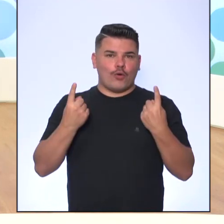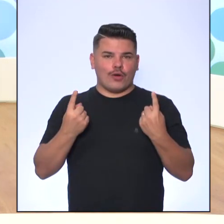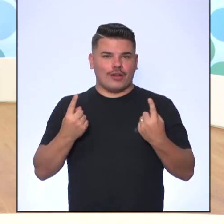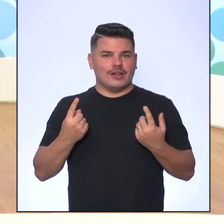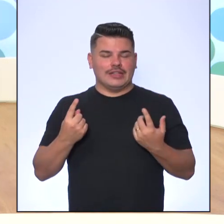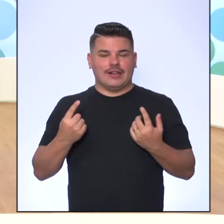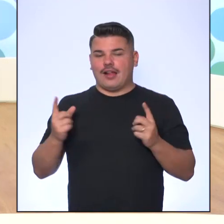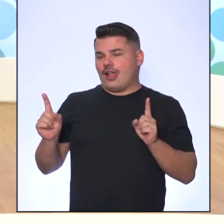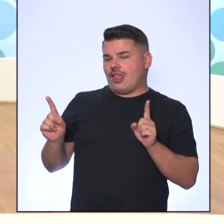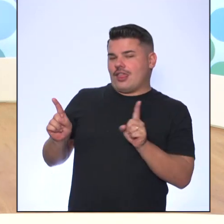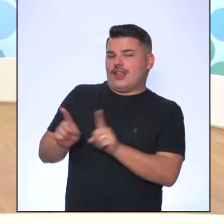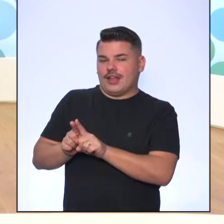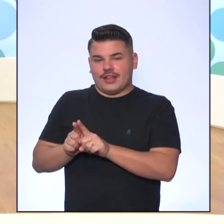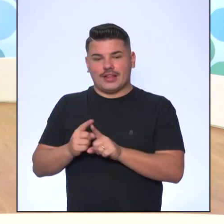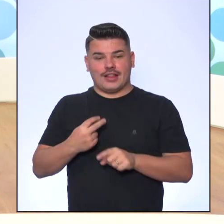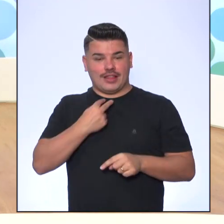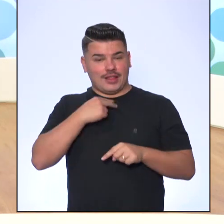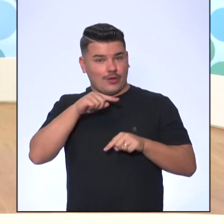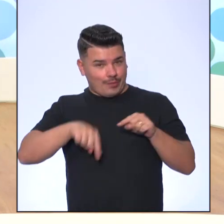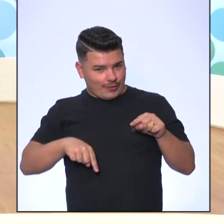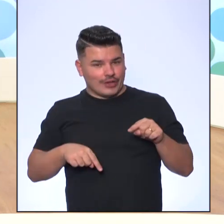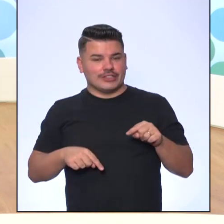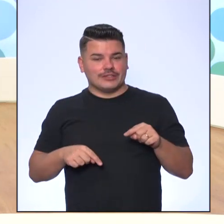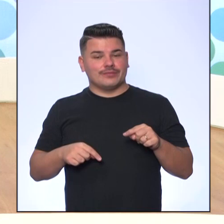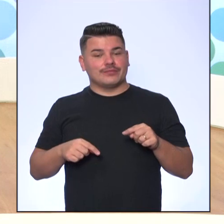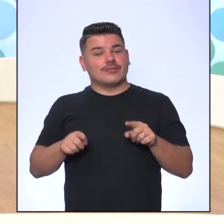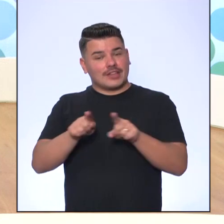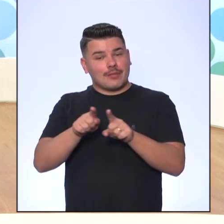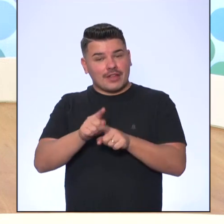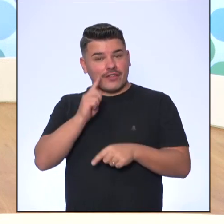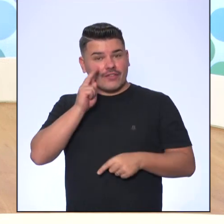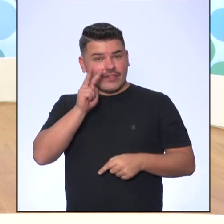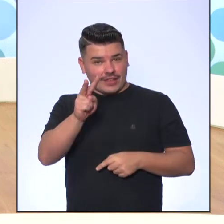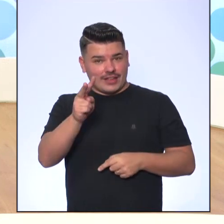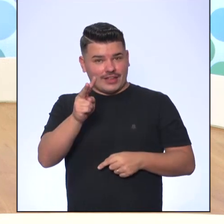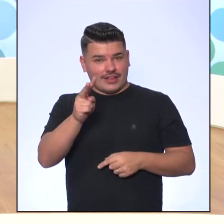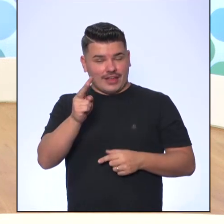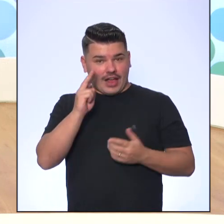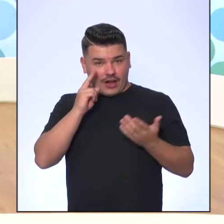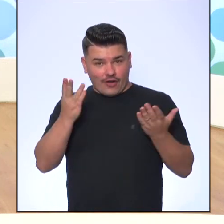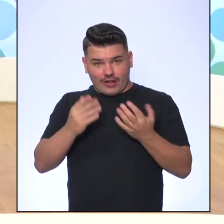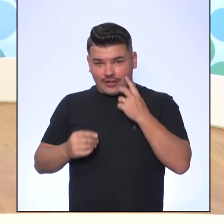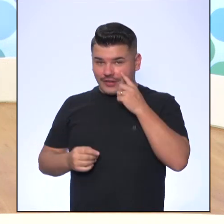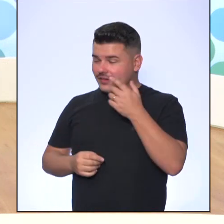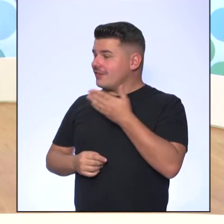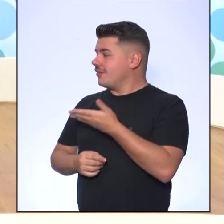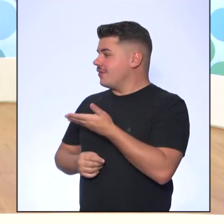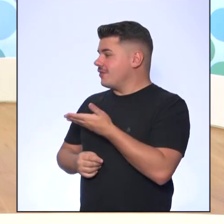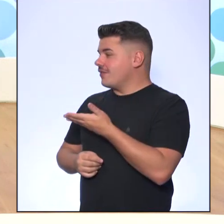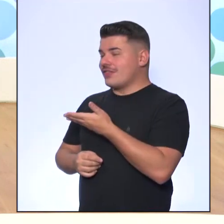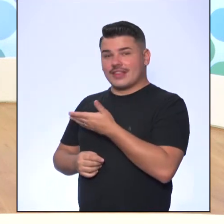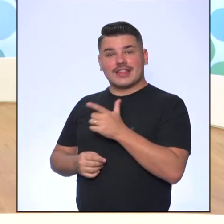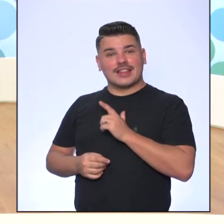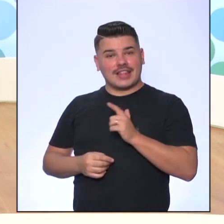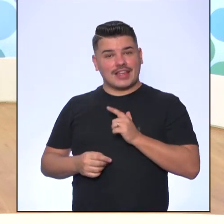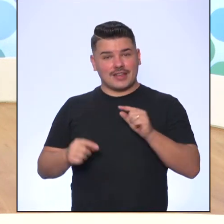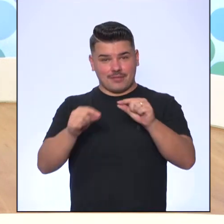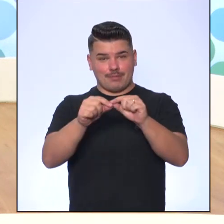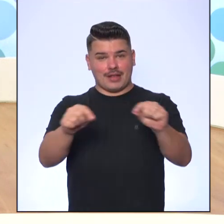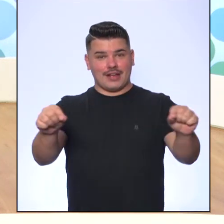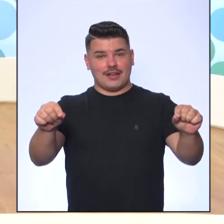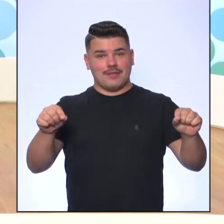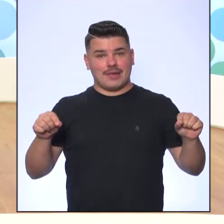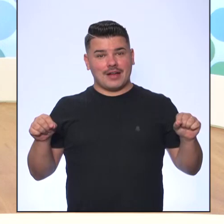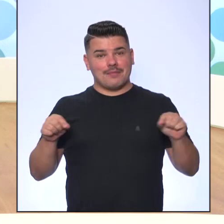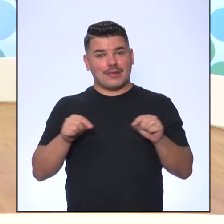podemos, infelizmente, observar, né? Inclusive, na tela aí de vocês, nessa atividade, nós colocamos essa definição.